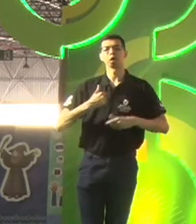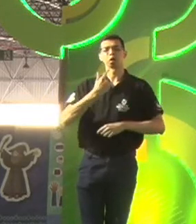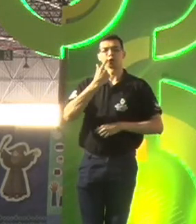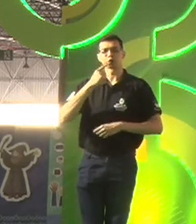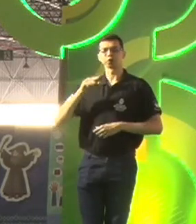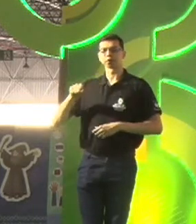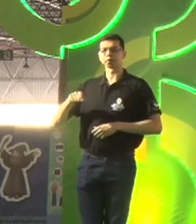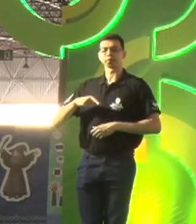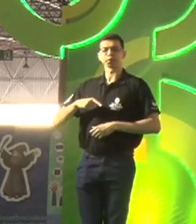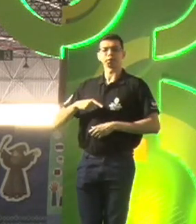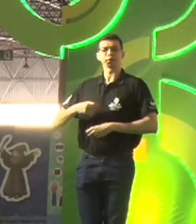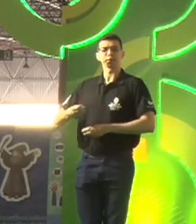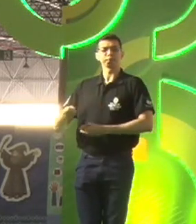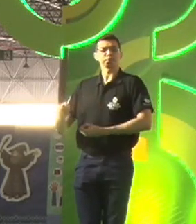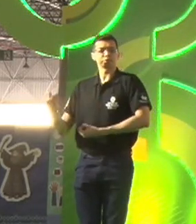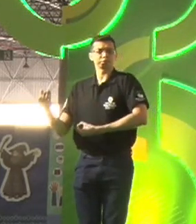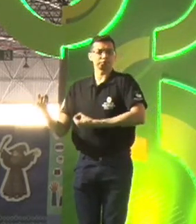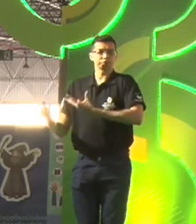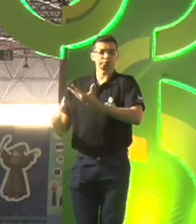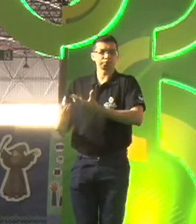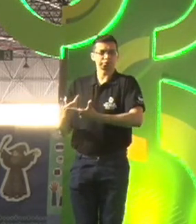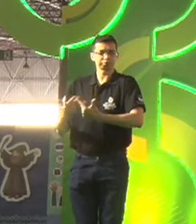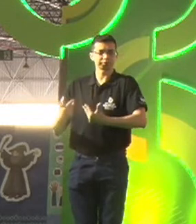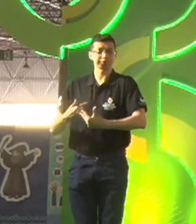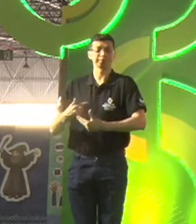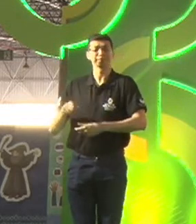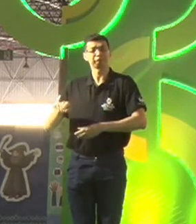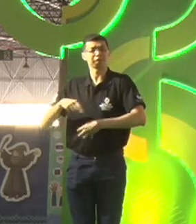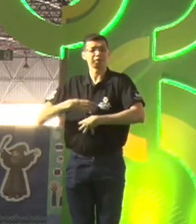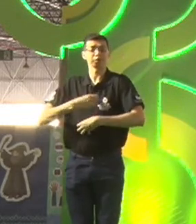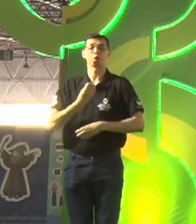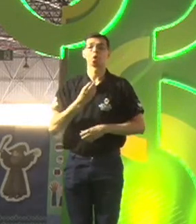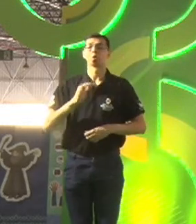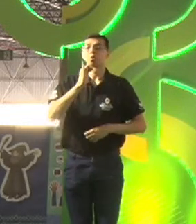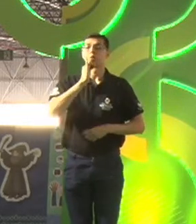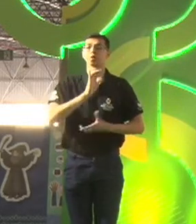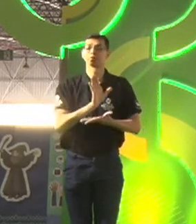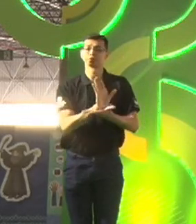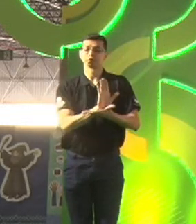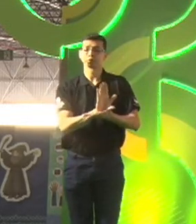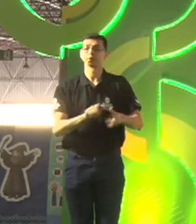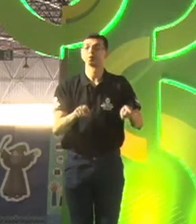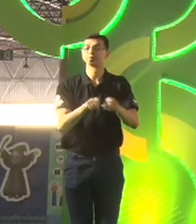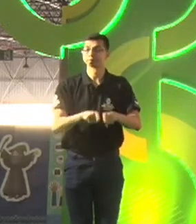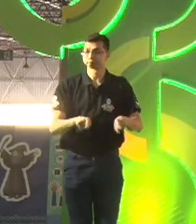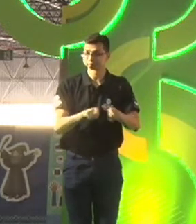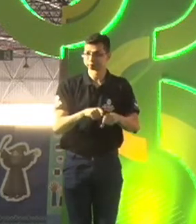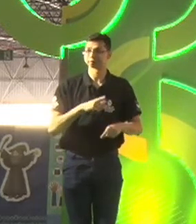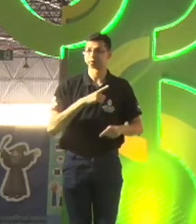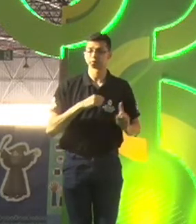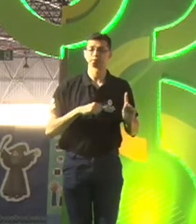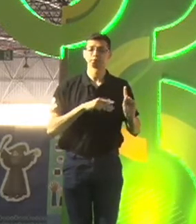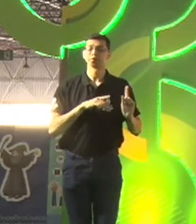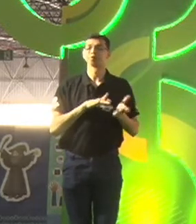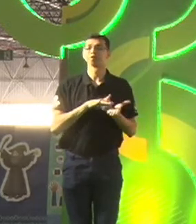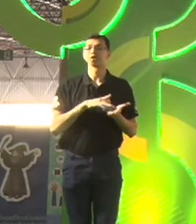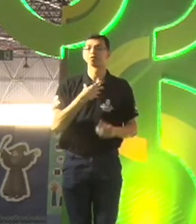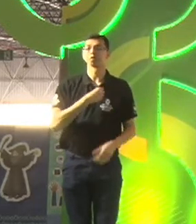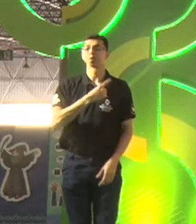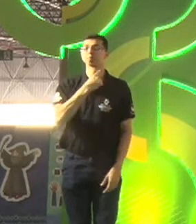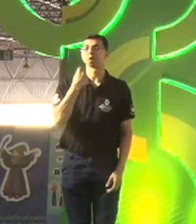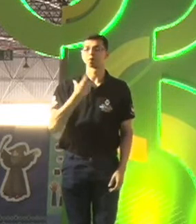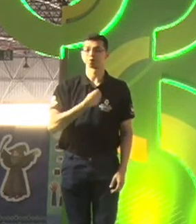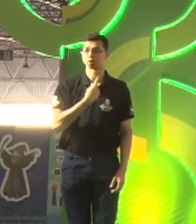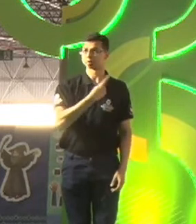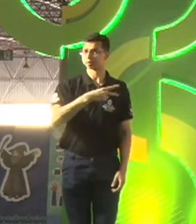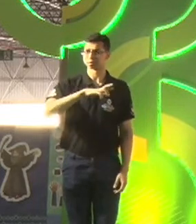estímulos dele quais são os sentimentos que ele tá sentindo seja a partir de um filme de um ator que está fingindo a morte de um filho que não é o filho dele